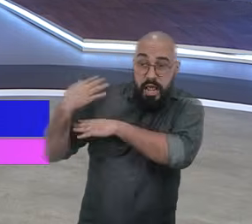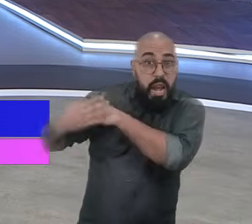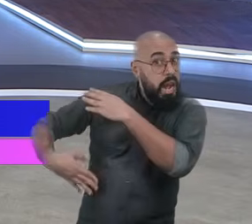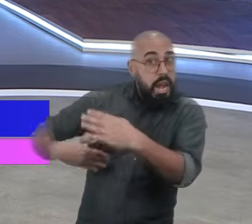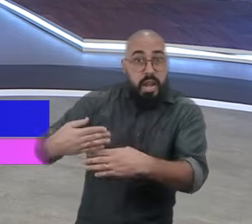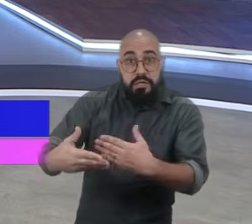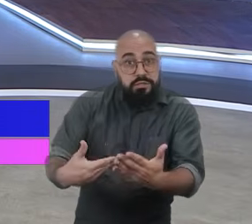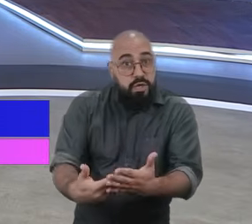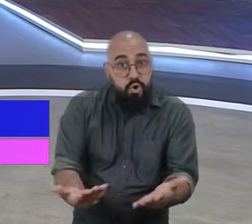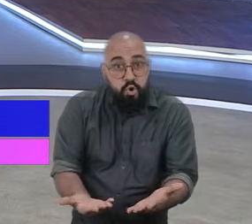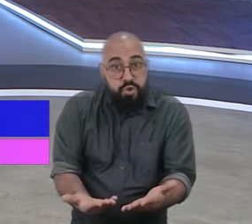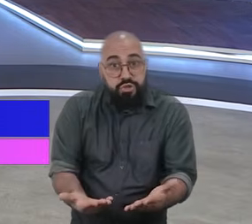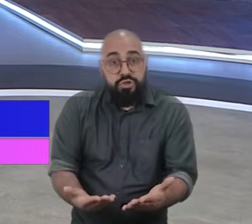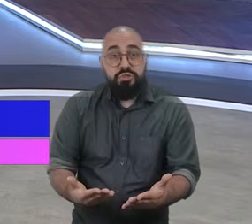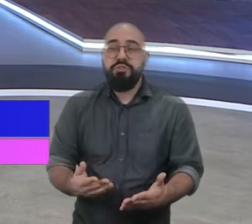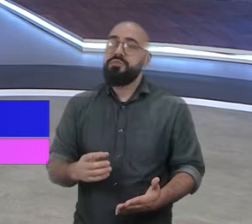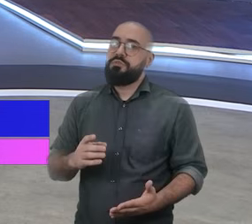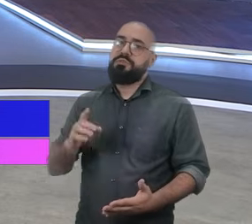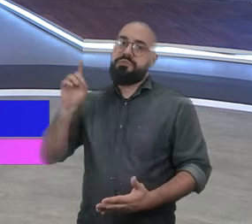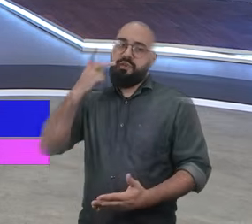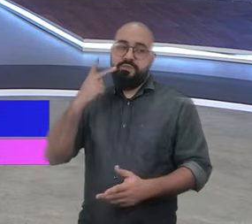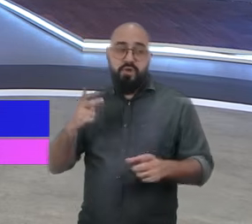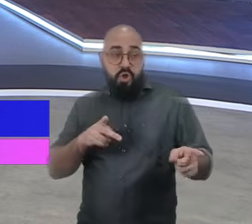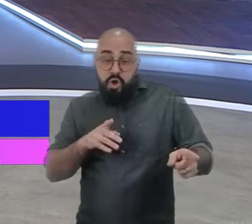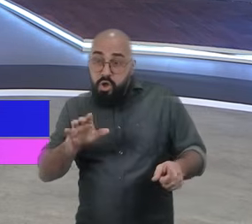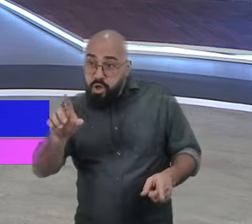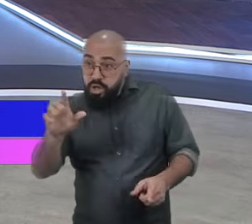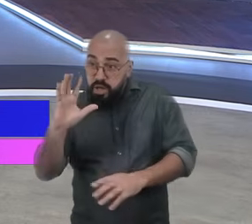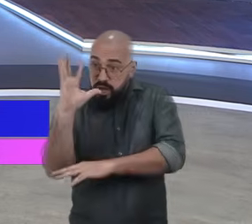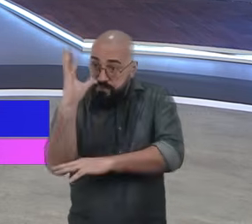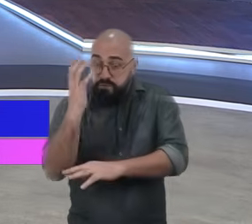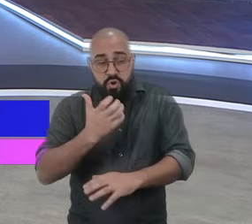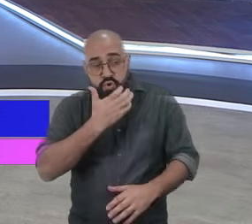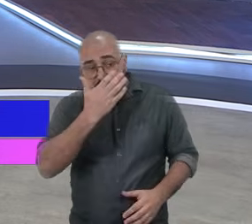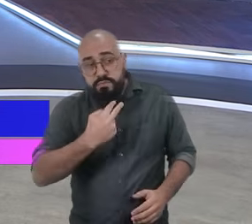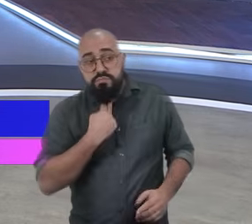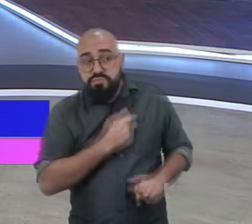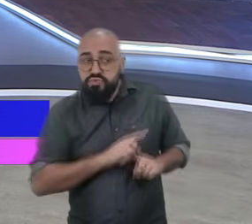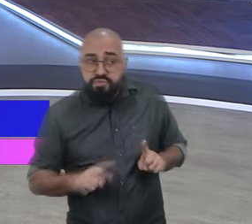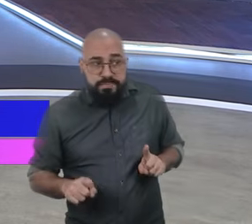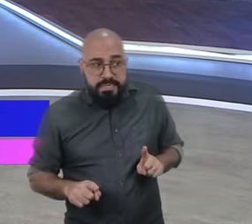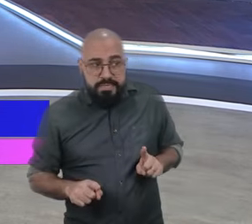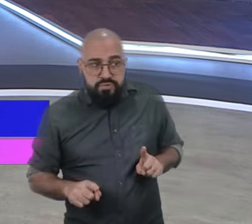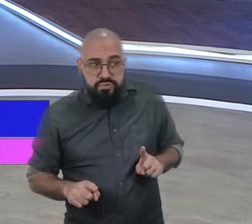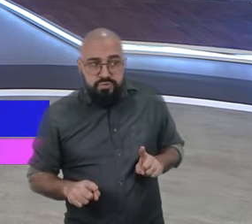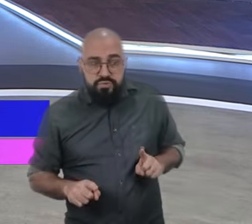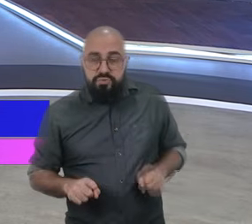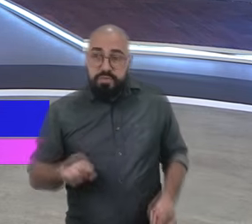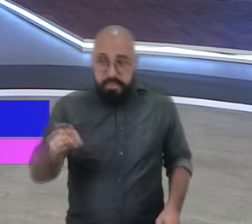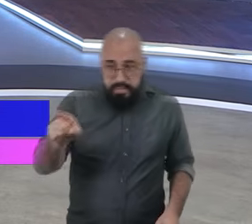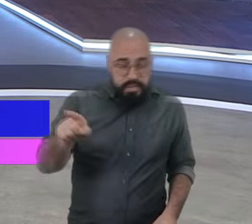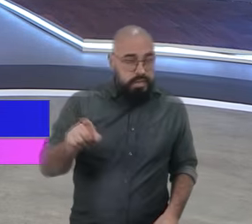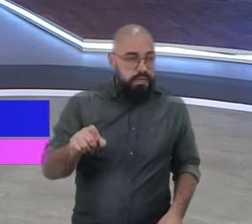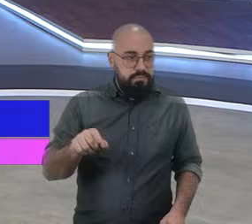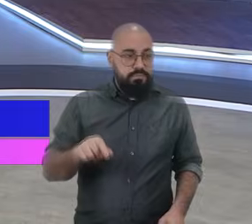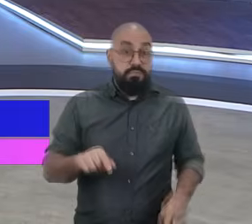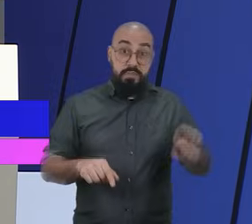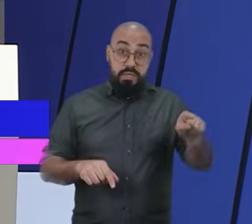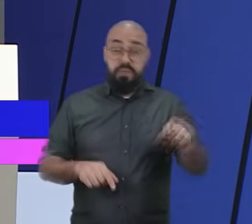porque eles iriam morrer. Quando a serpente apareceu, ela enganou Eva e disse: Eva,